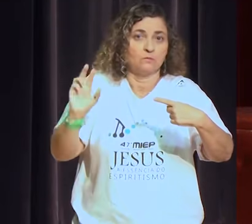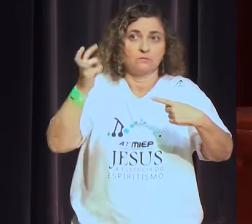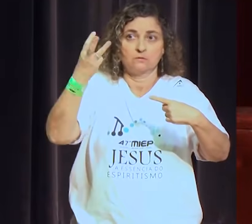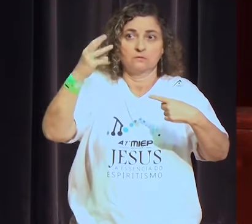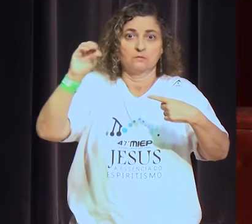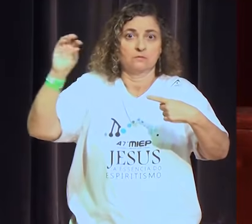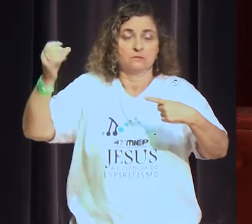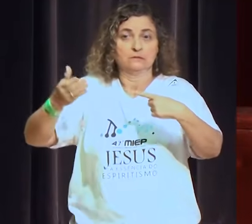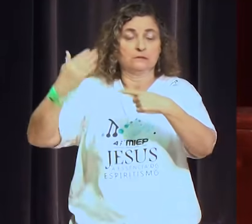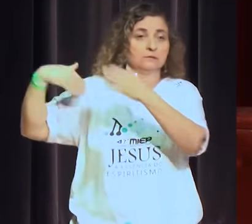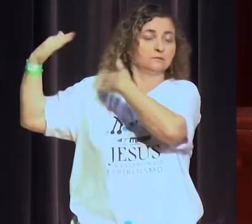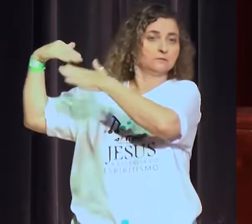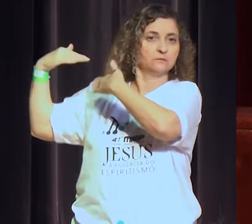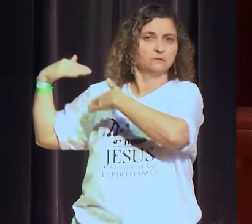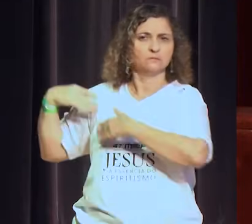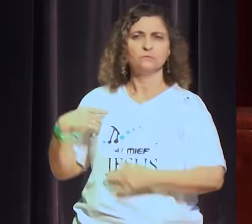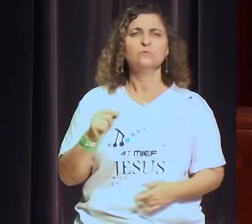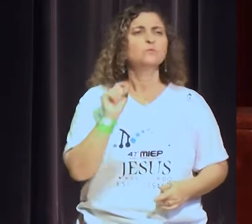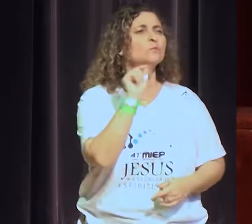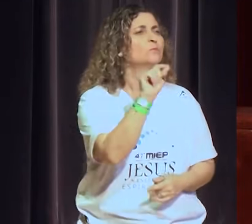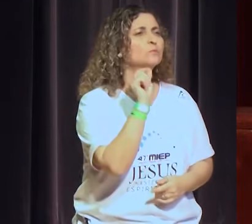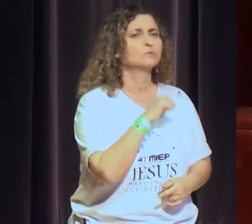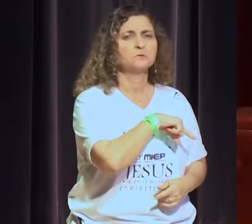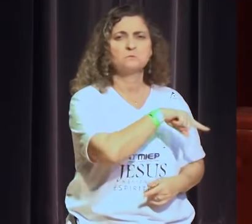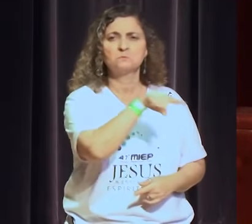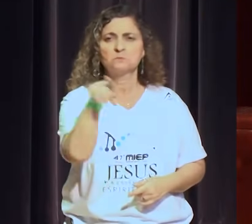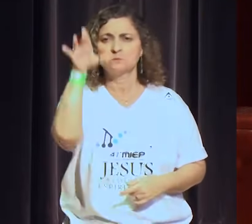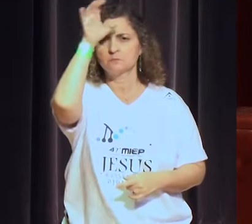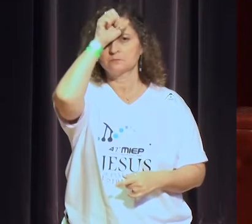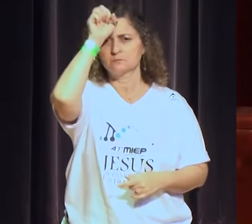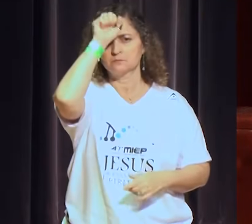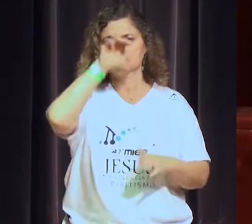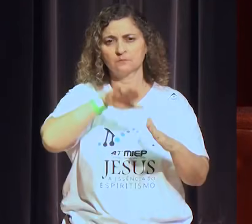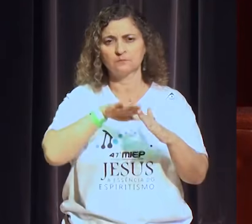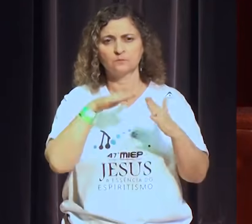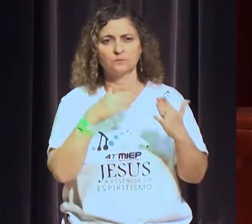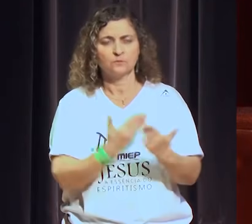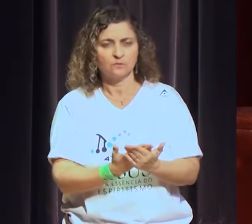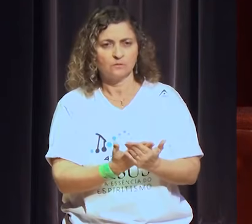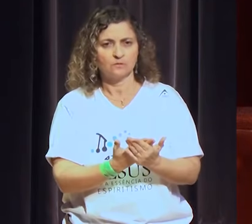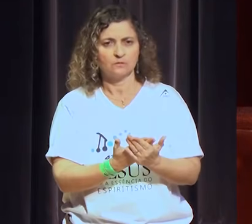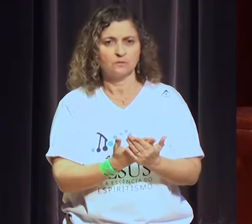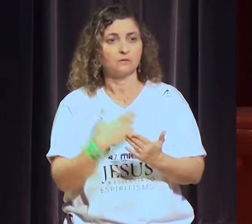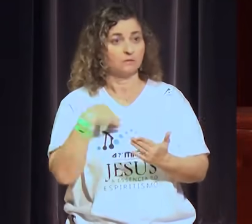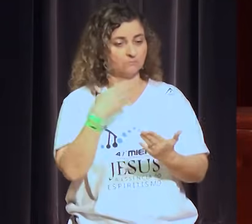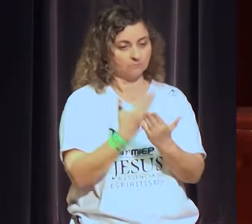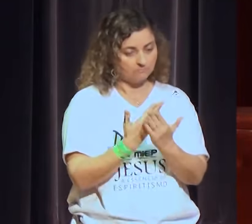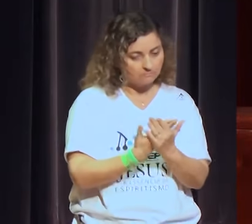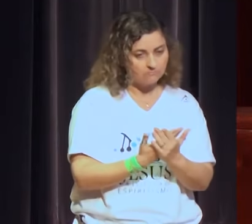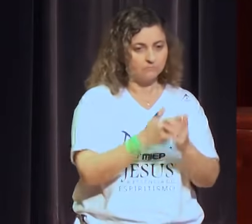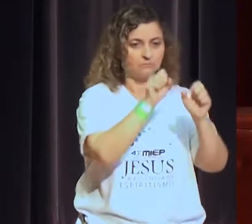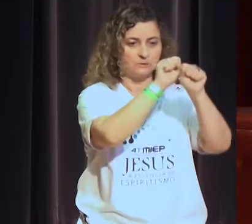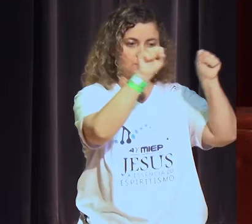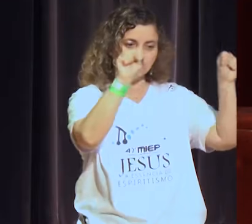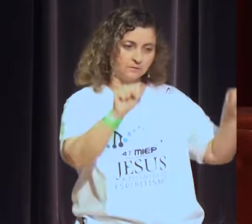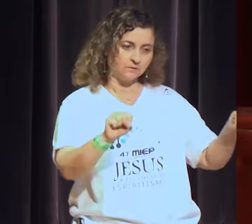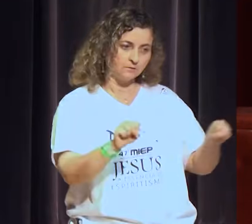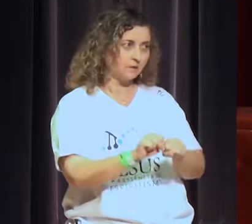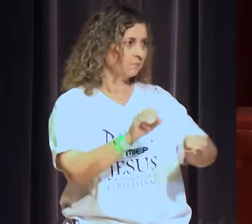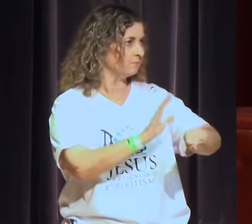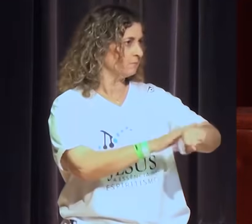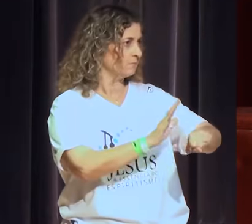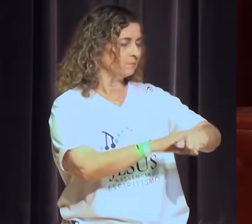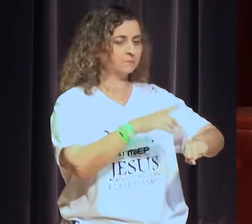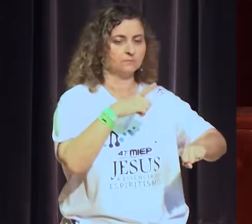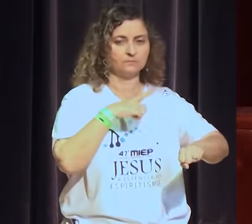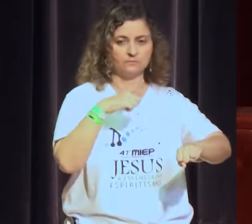O que você aprendeu na escola? Matéria, ou um sistema material, é algo que tem